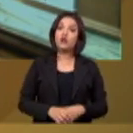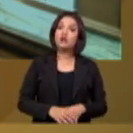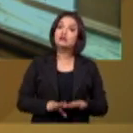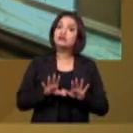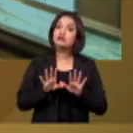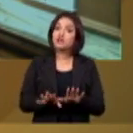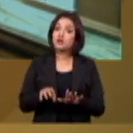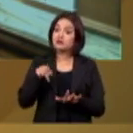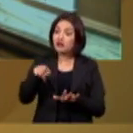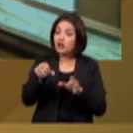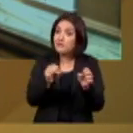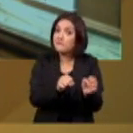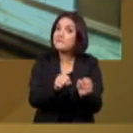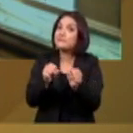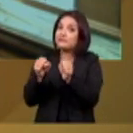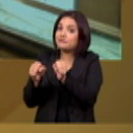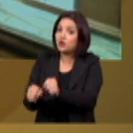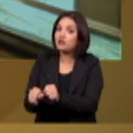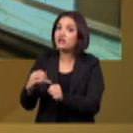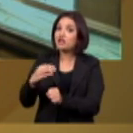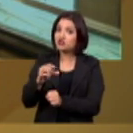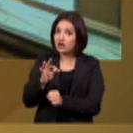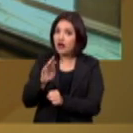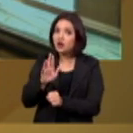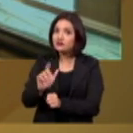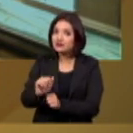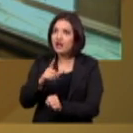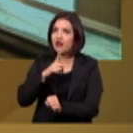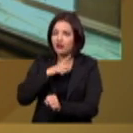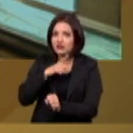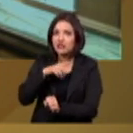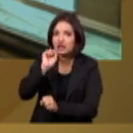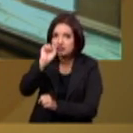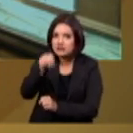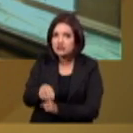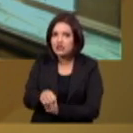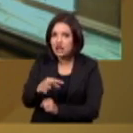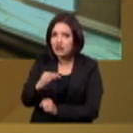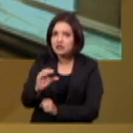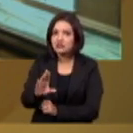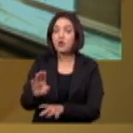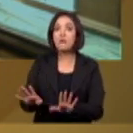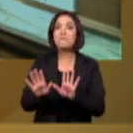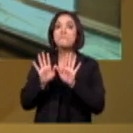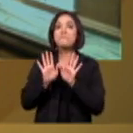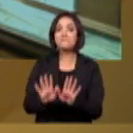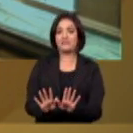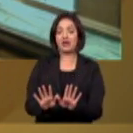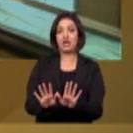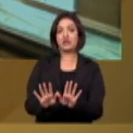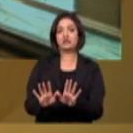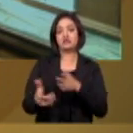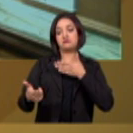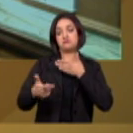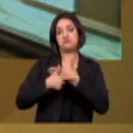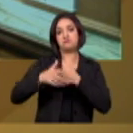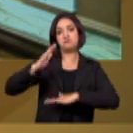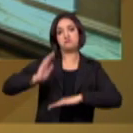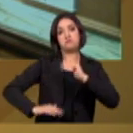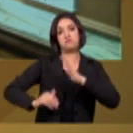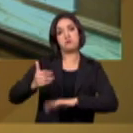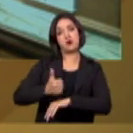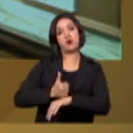ausência do poder geral de cautela do tribunal de contas essa atribuição